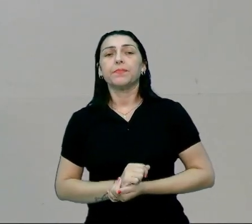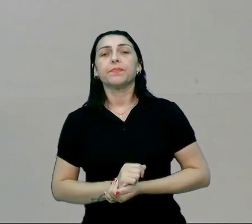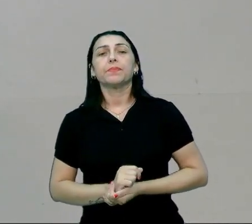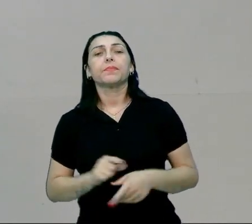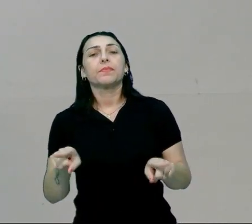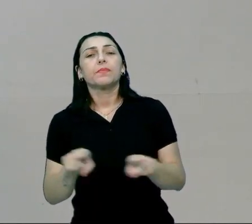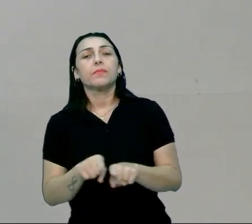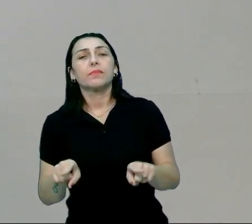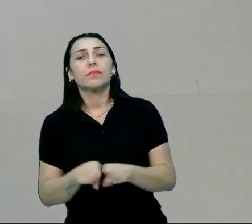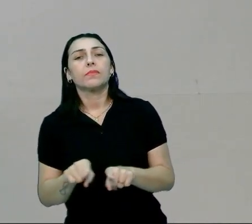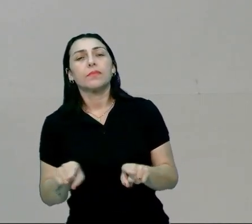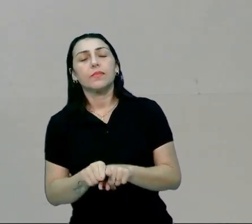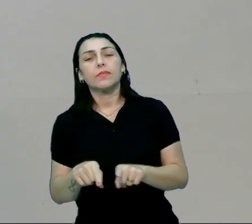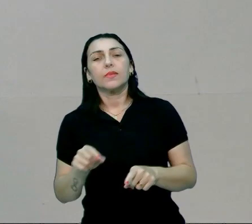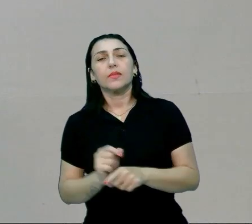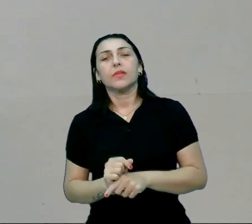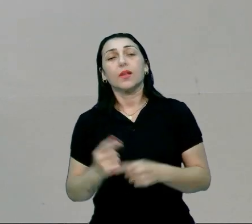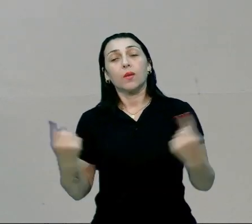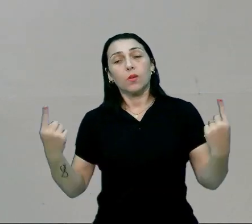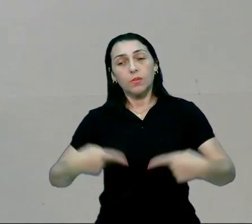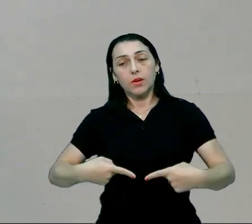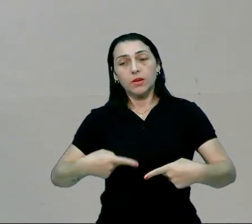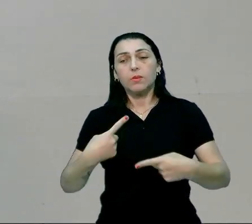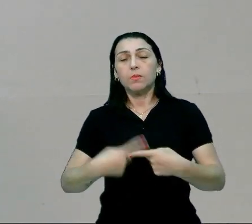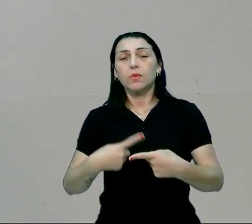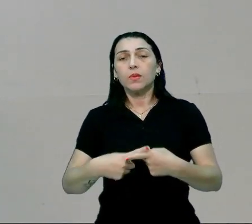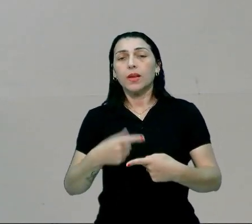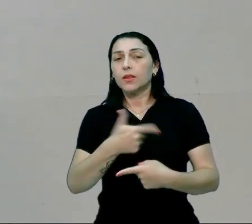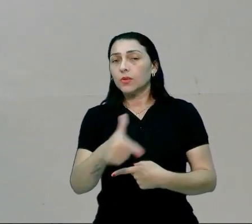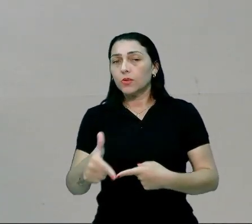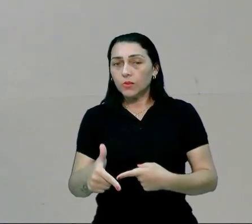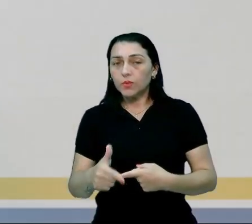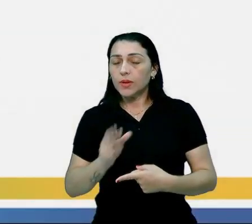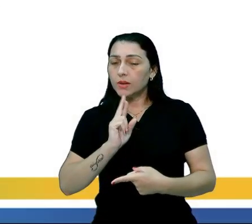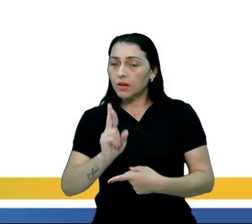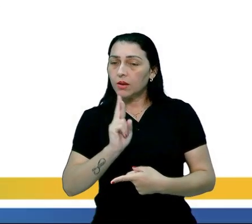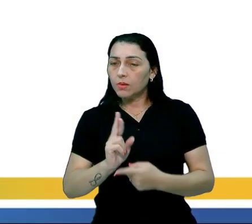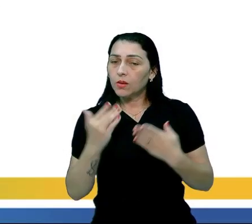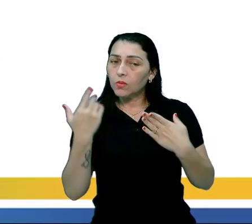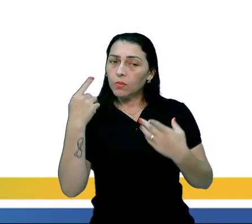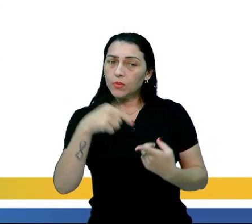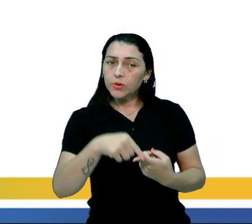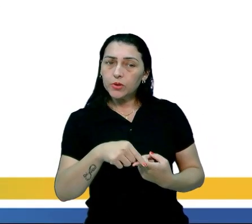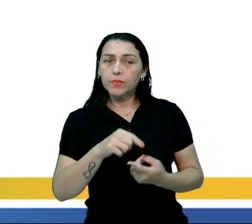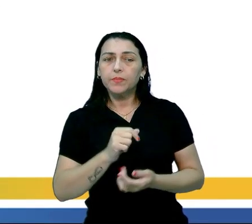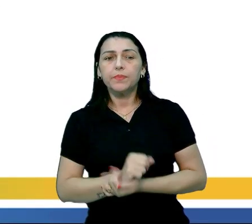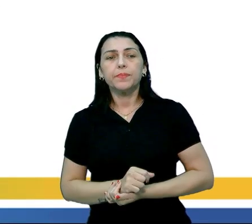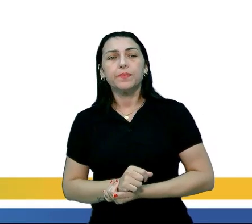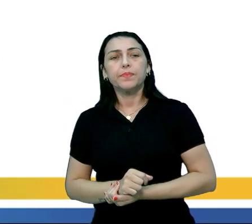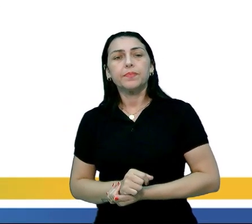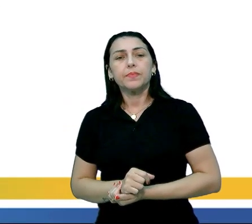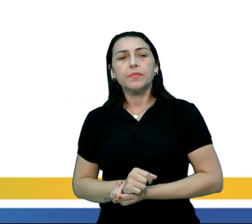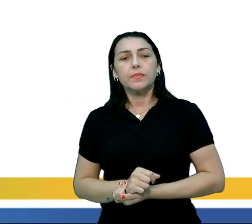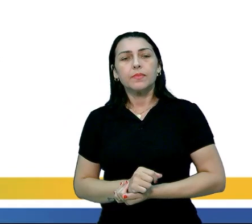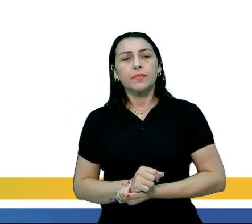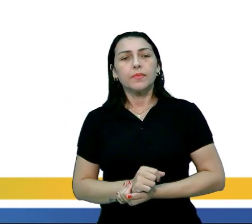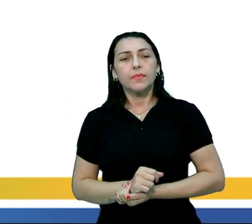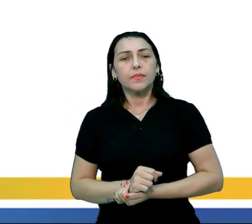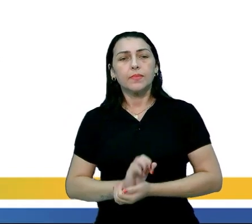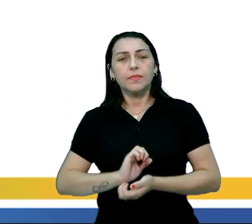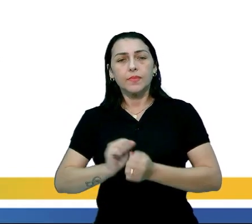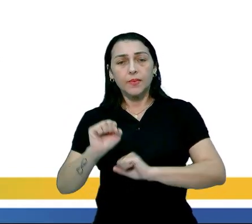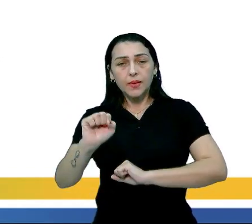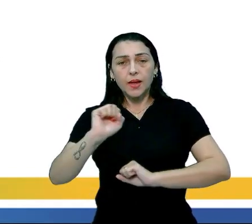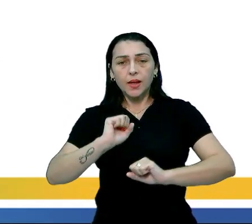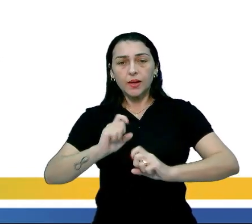também não seria o de competição porque não tem esse rendimento aí focado. A alternativa a ser o erro dela está, as artes marciais e